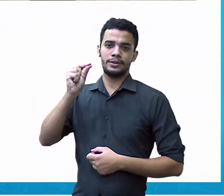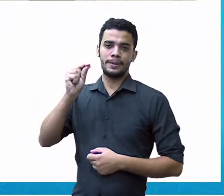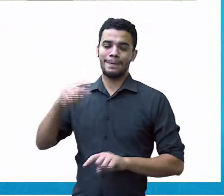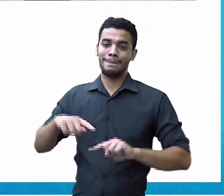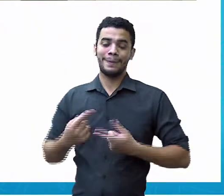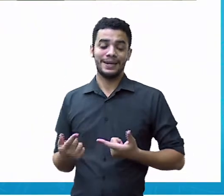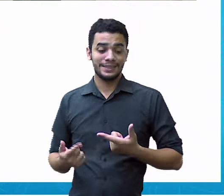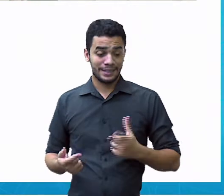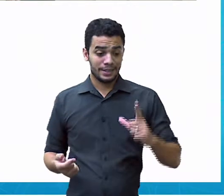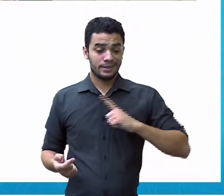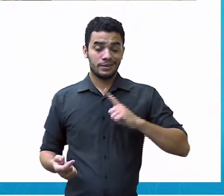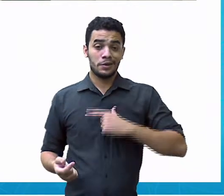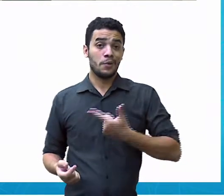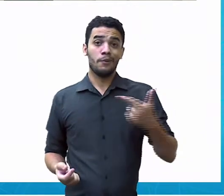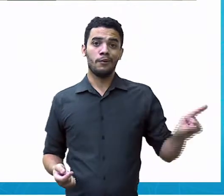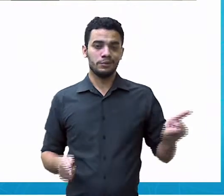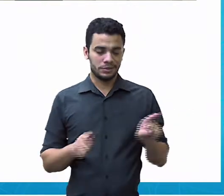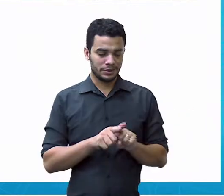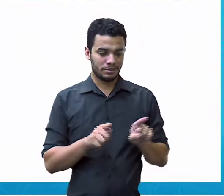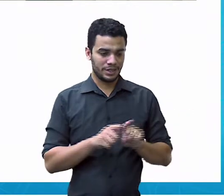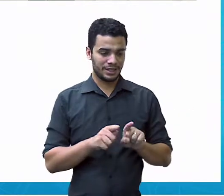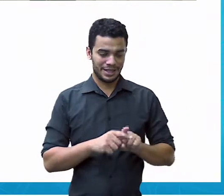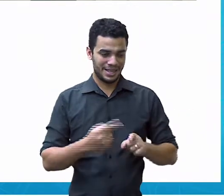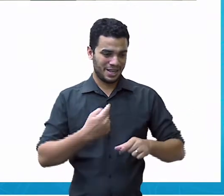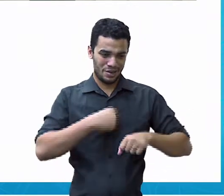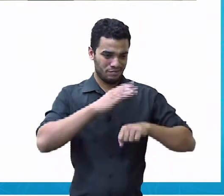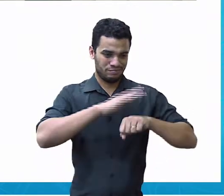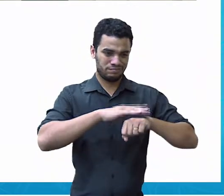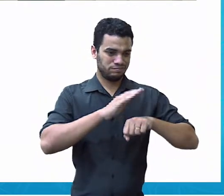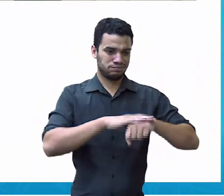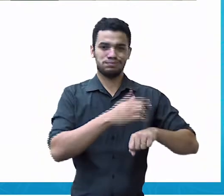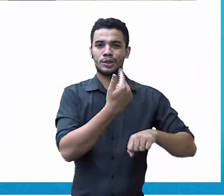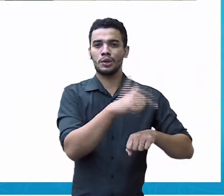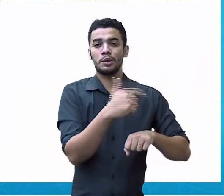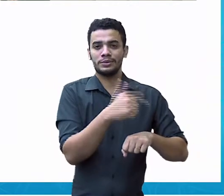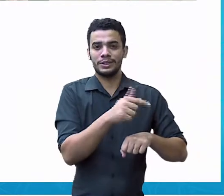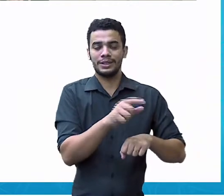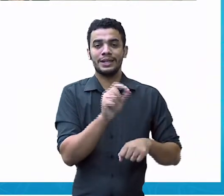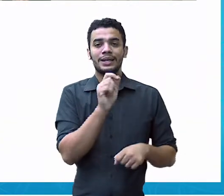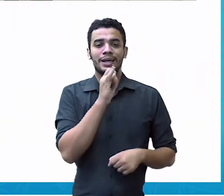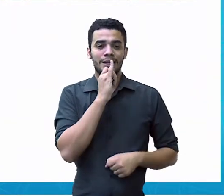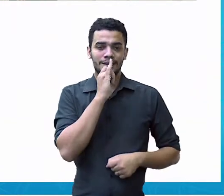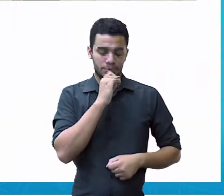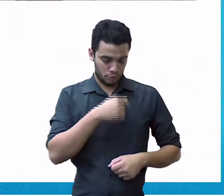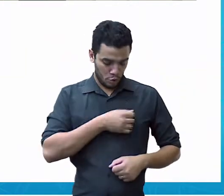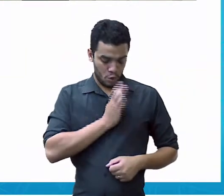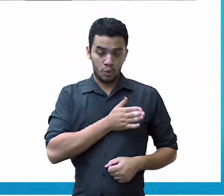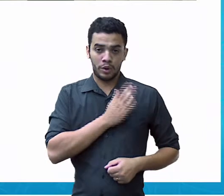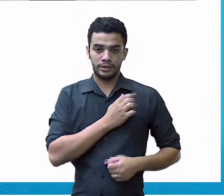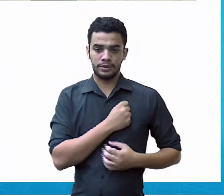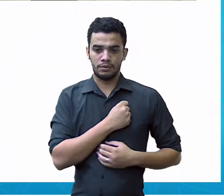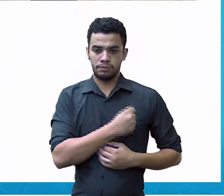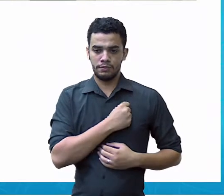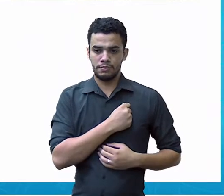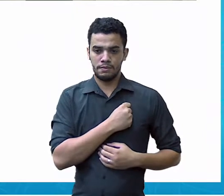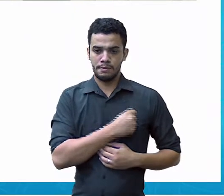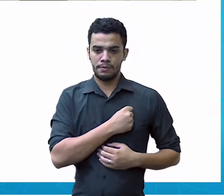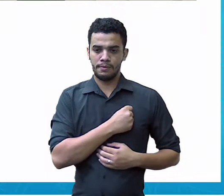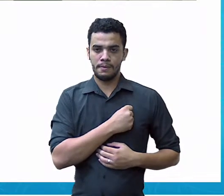por exemplo, o batimento do coração, a respiração, aquelas que o corpo faz mesmo quando você